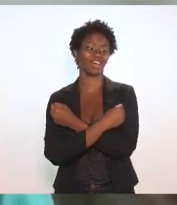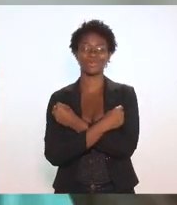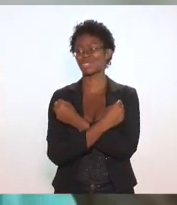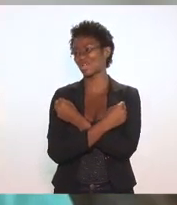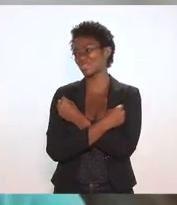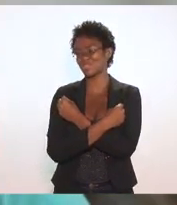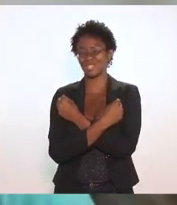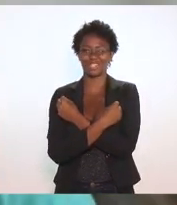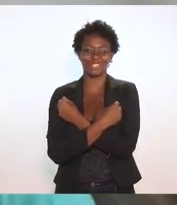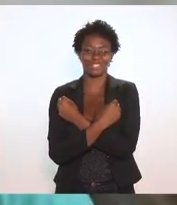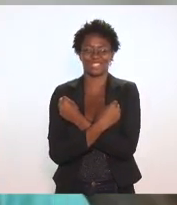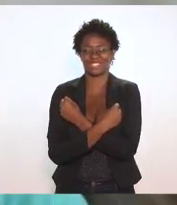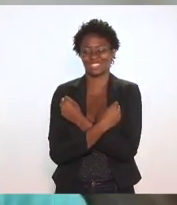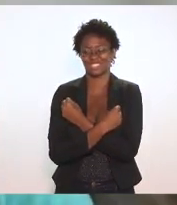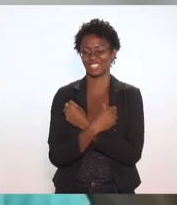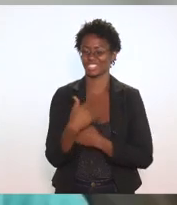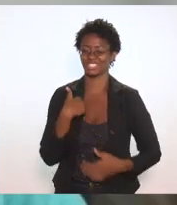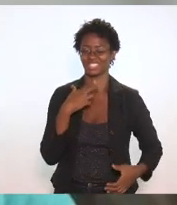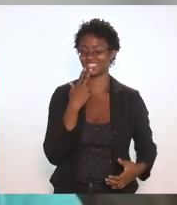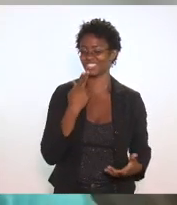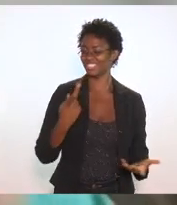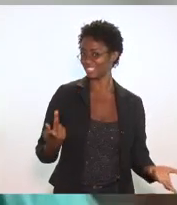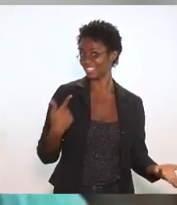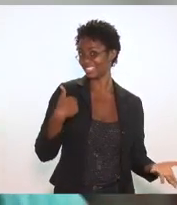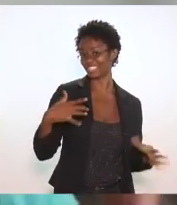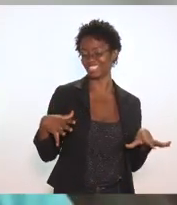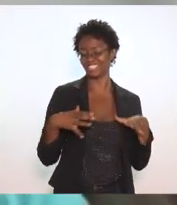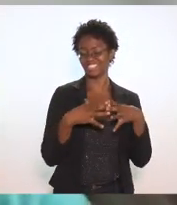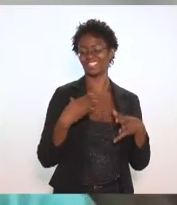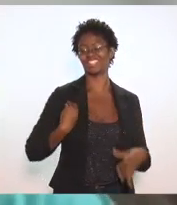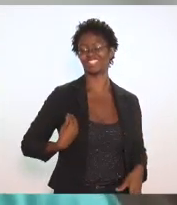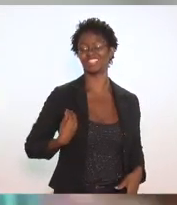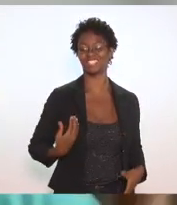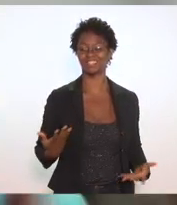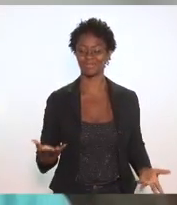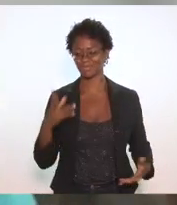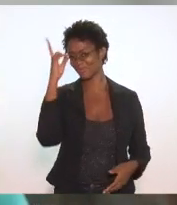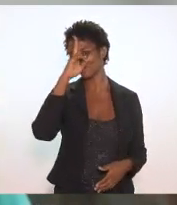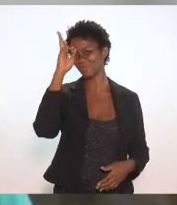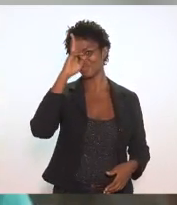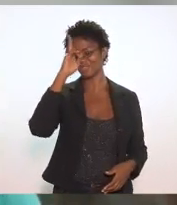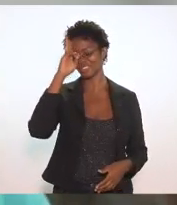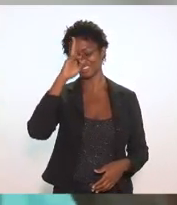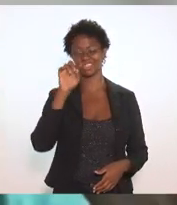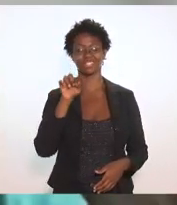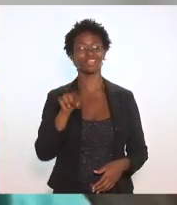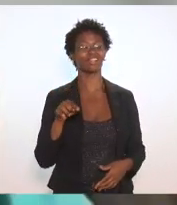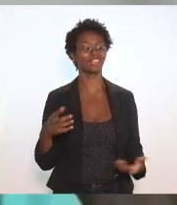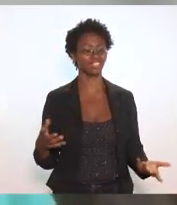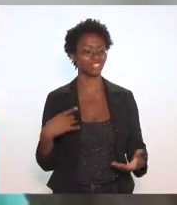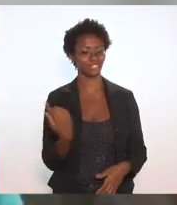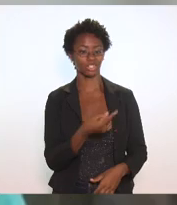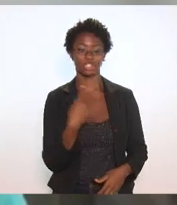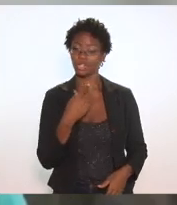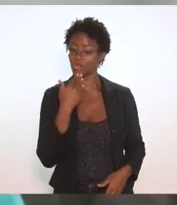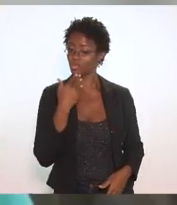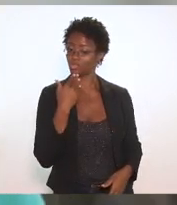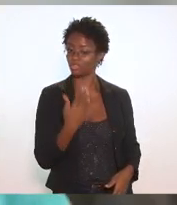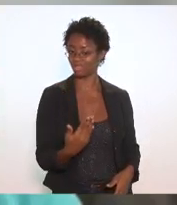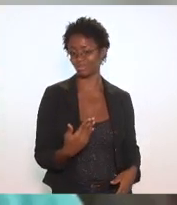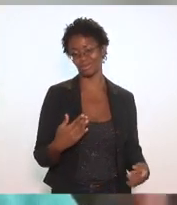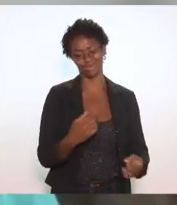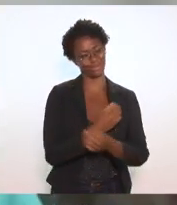Que traz o menino Jesus no colo, né? Relembrando que tem uma qualidade de Xangô, a Irá,